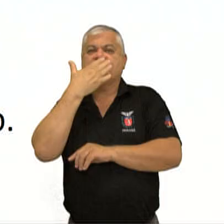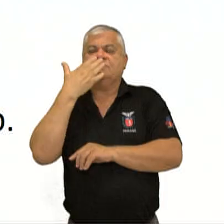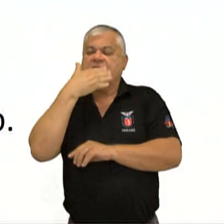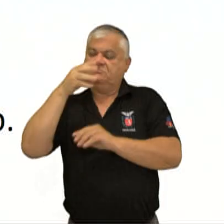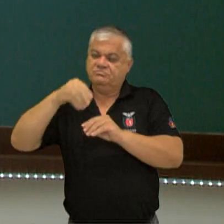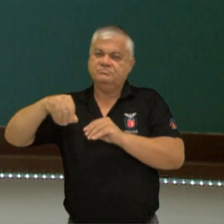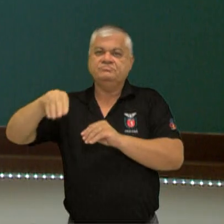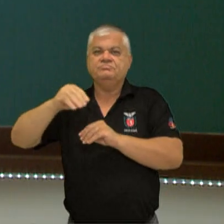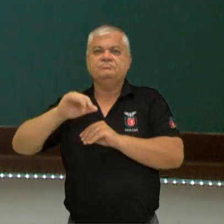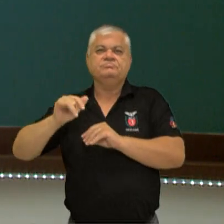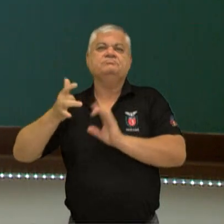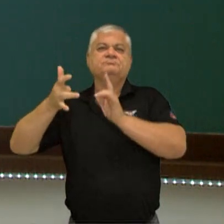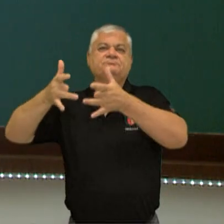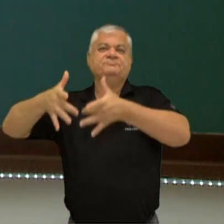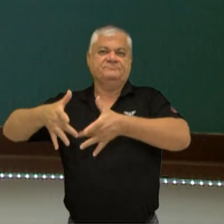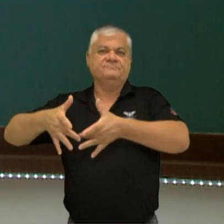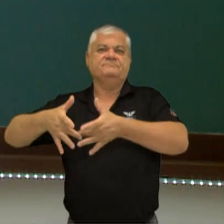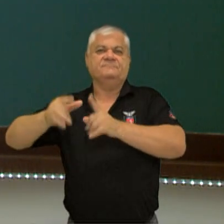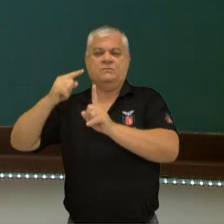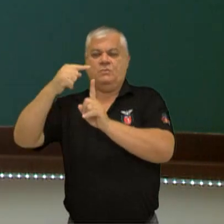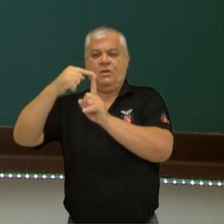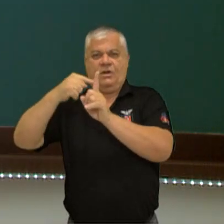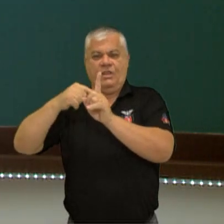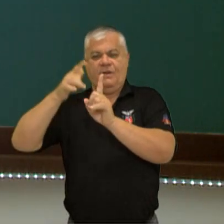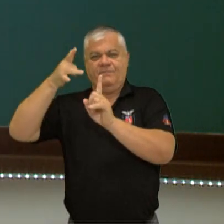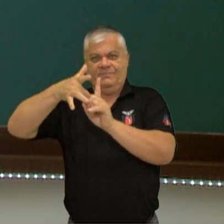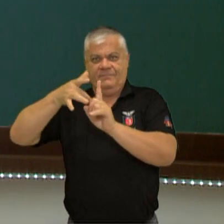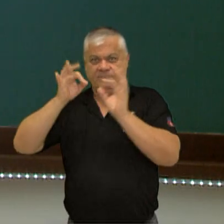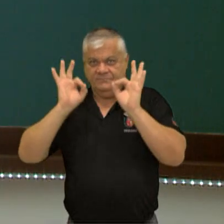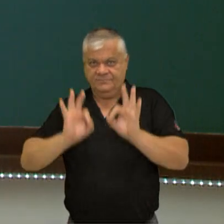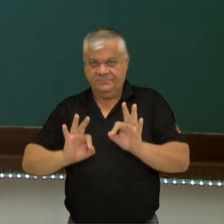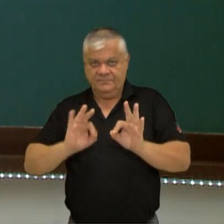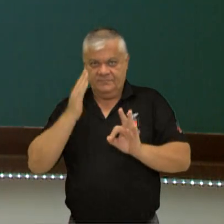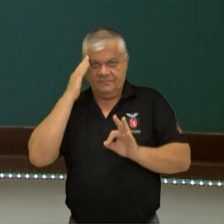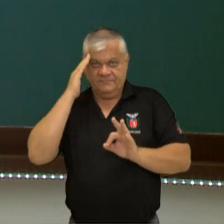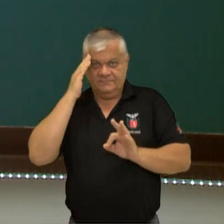sacarose cristalizada no fundo do recipiente. Correto?